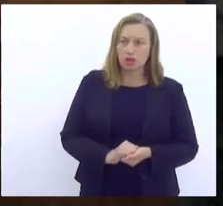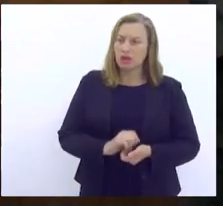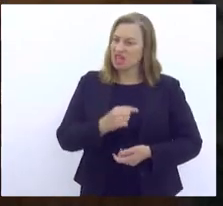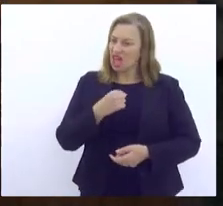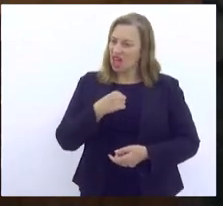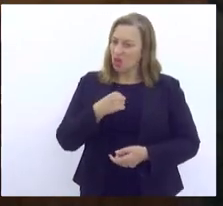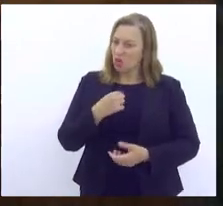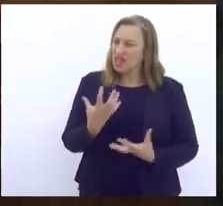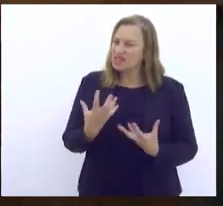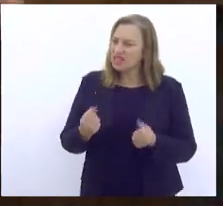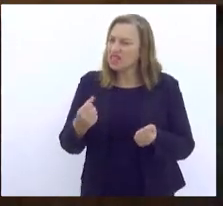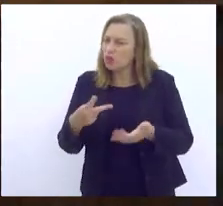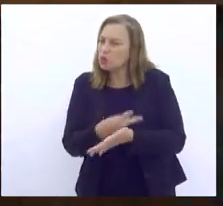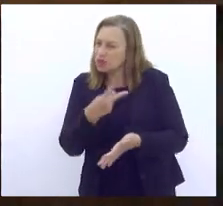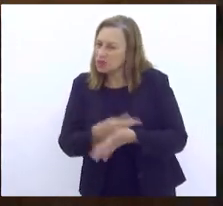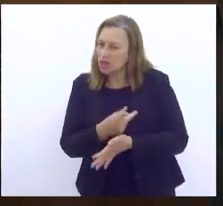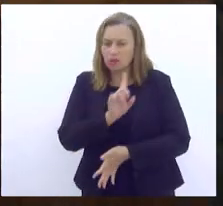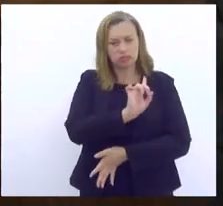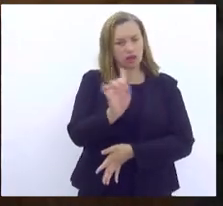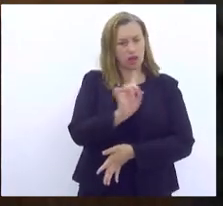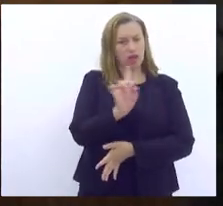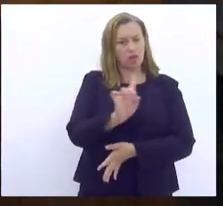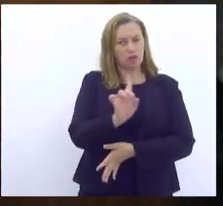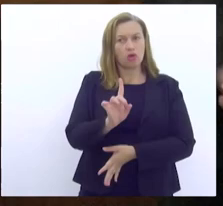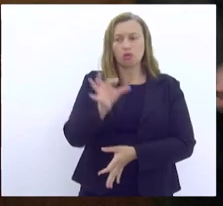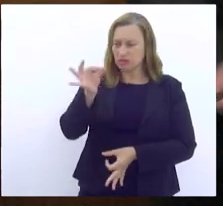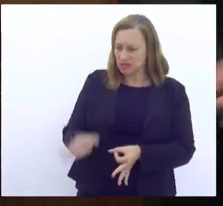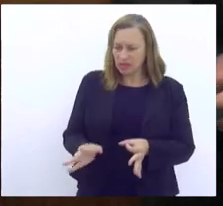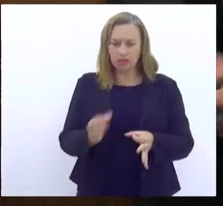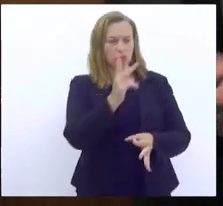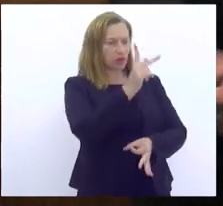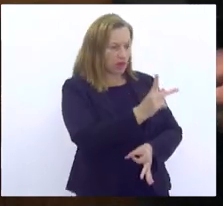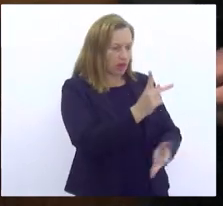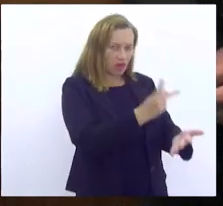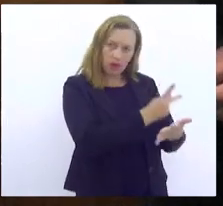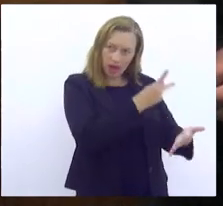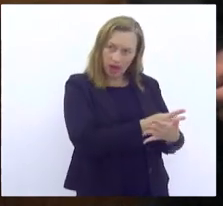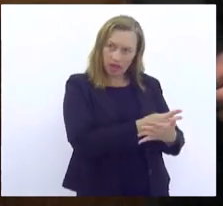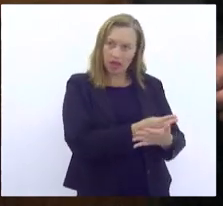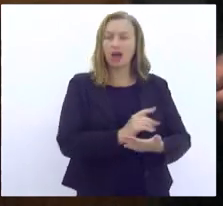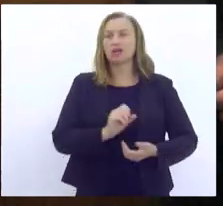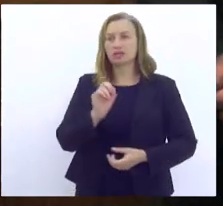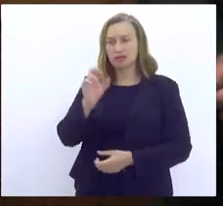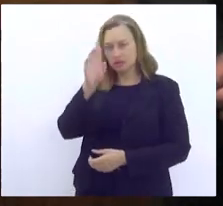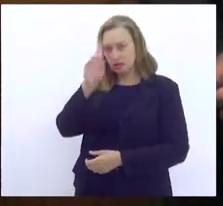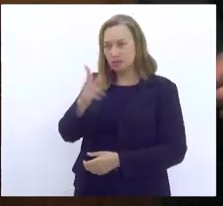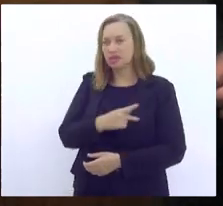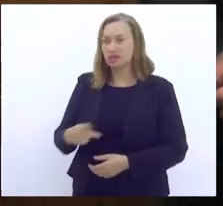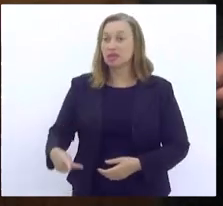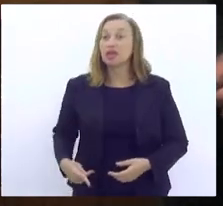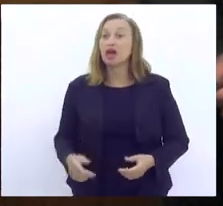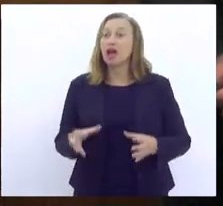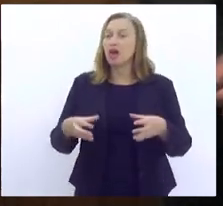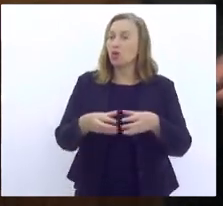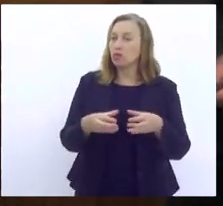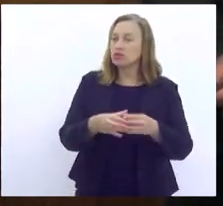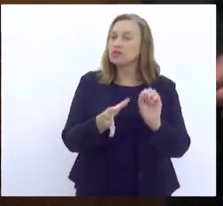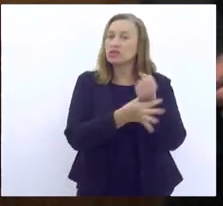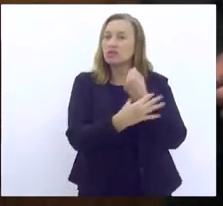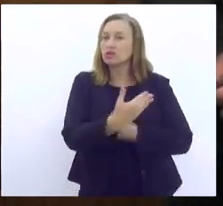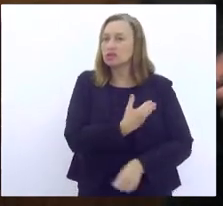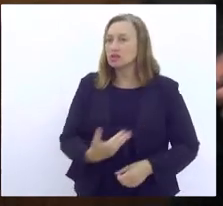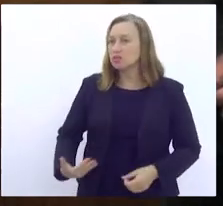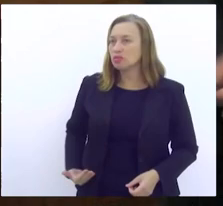governador. Certo é certo, errado é errado. Certo é certo, errado é errado, presidente. A Comissão de Segurança Pública